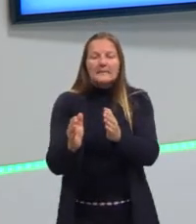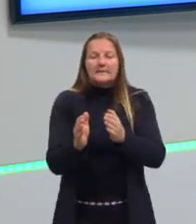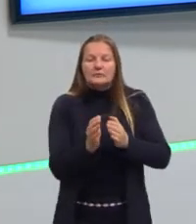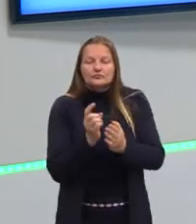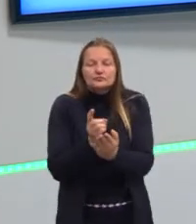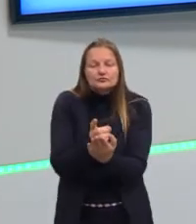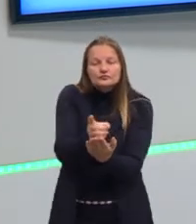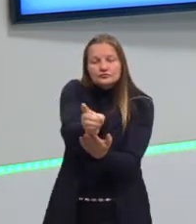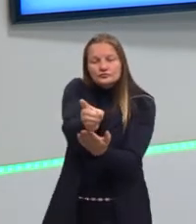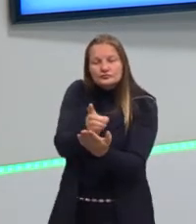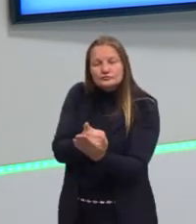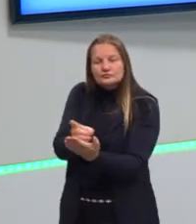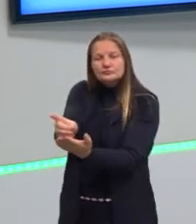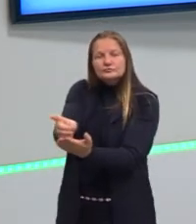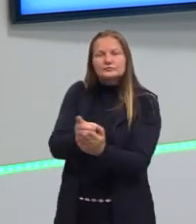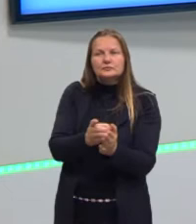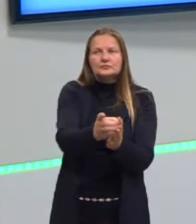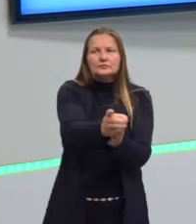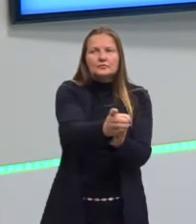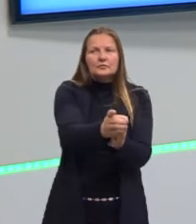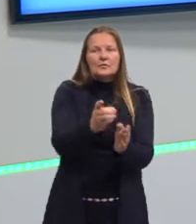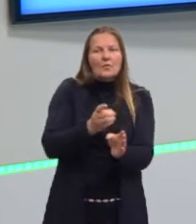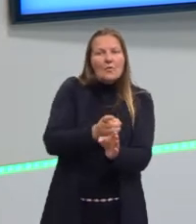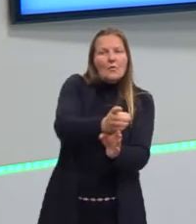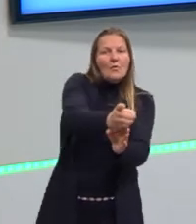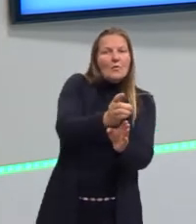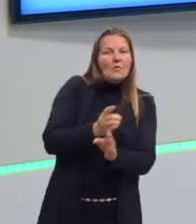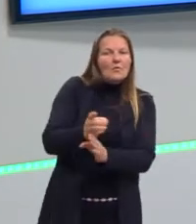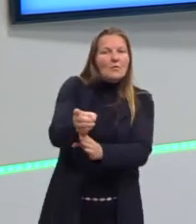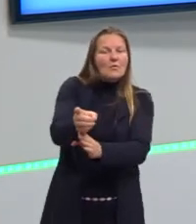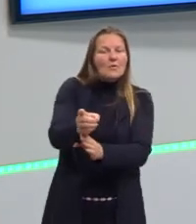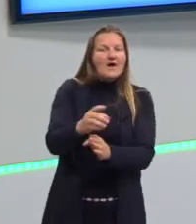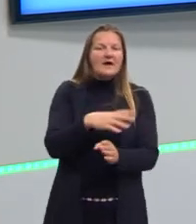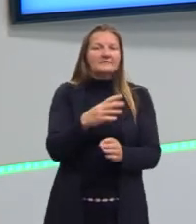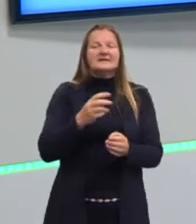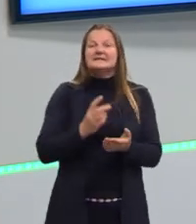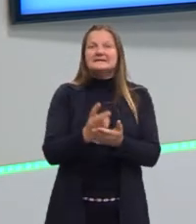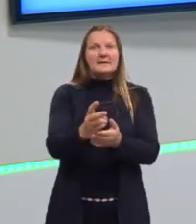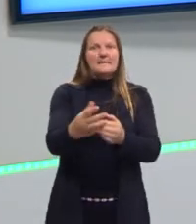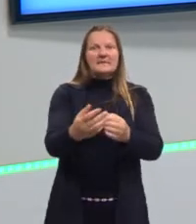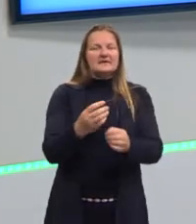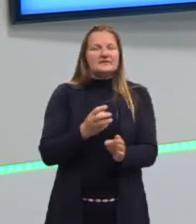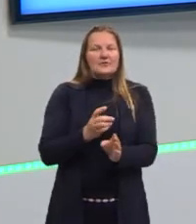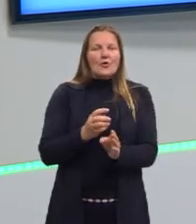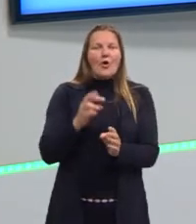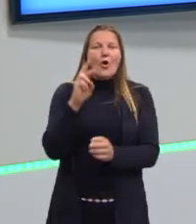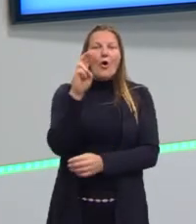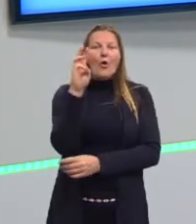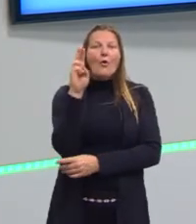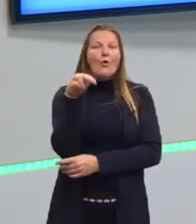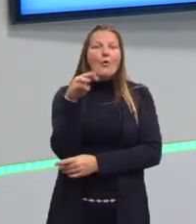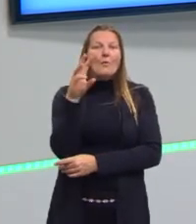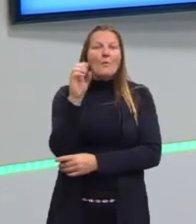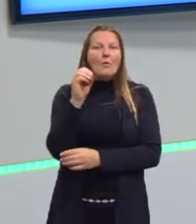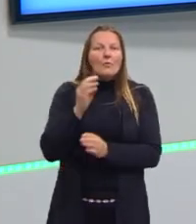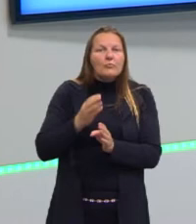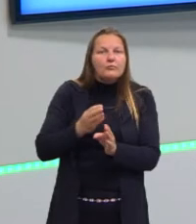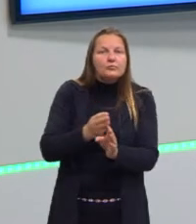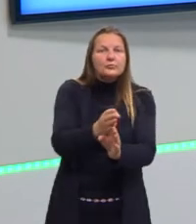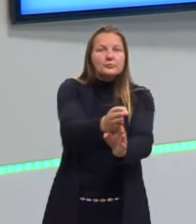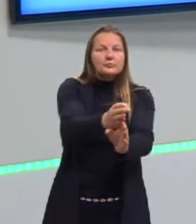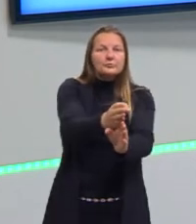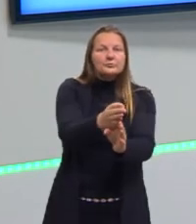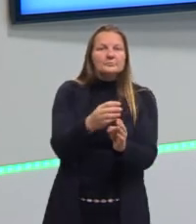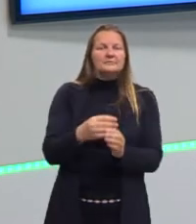direciona o teu rumo dentro da redação às vezes não sempre ele vai direcionar teu rumo então ele está lá